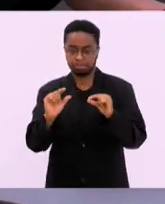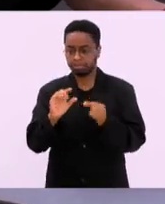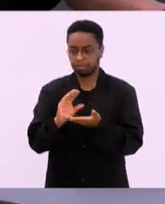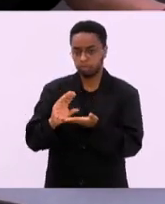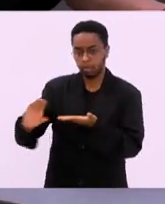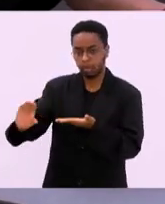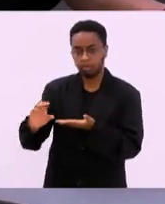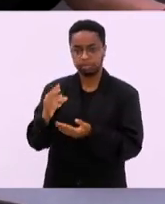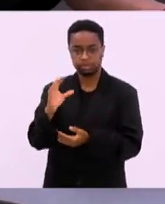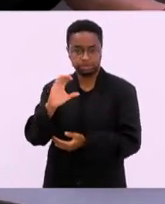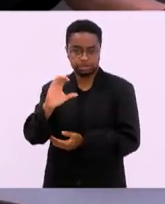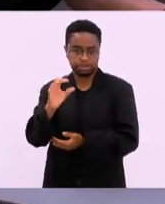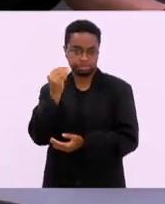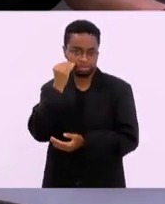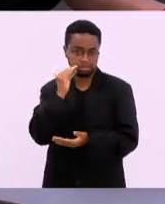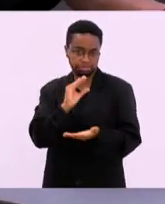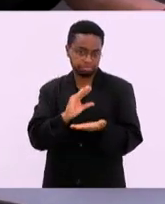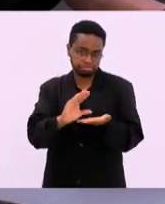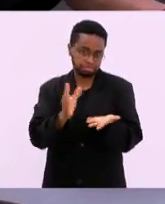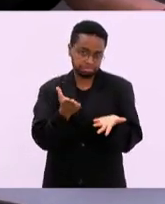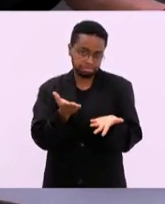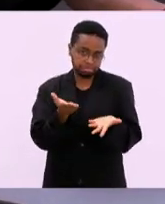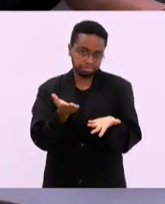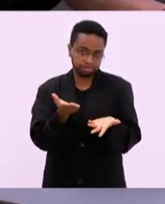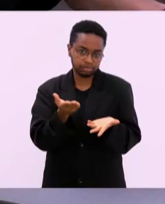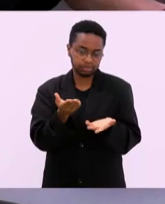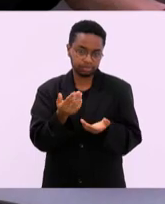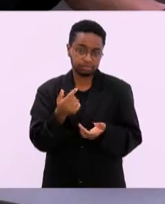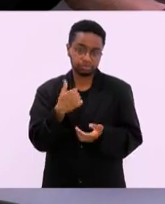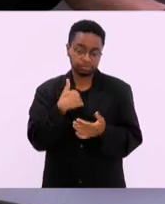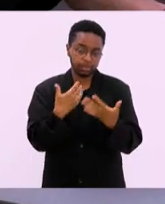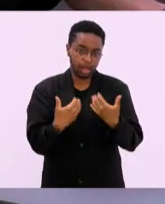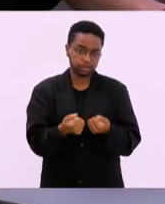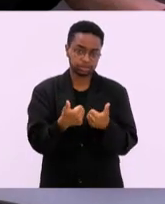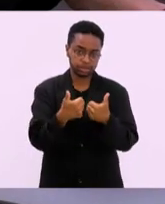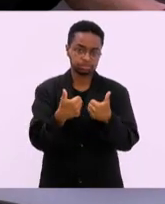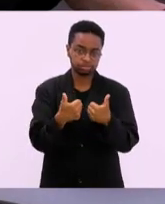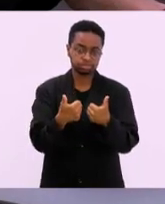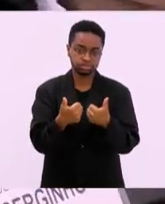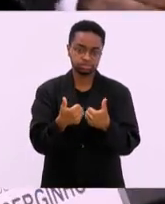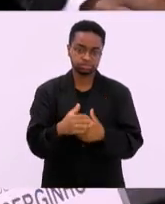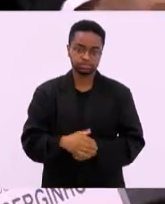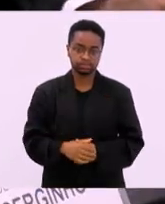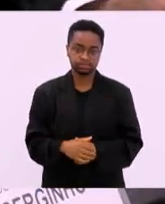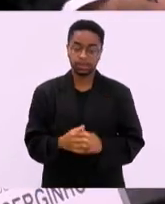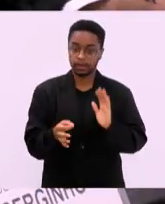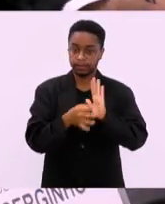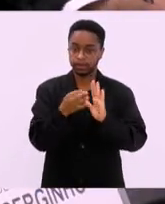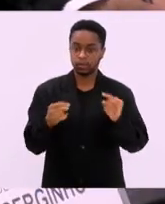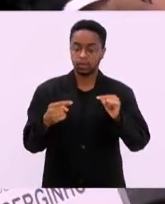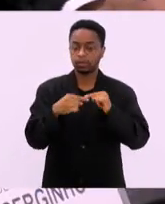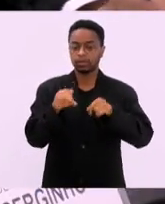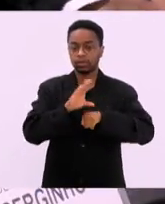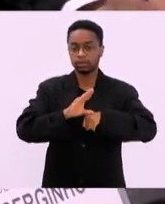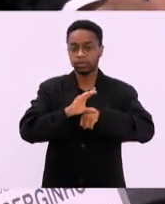uma... Está certo. Tá? Acolho, então eu vou aparecer pela condicionalidade com emendas. Porque